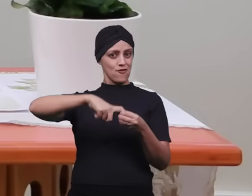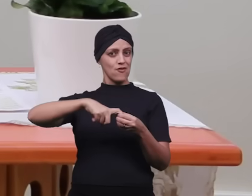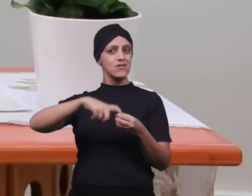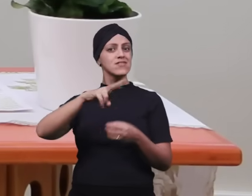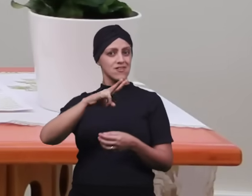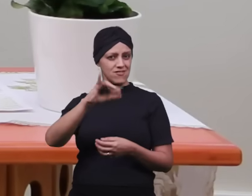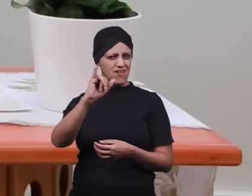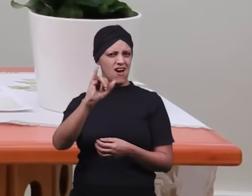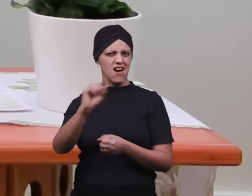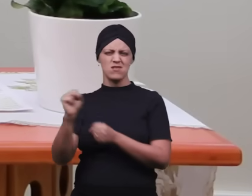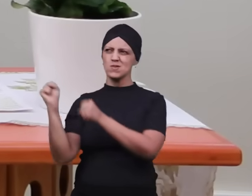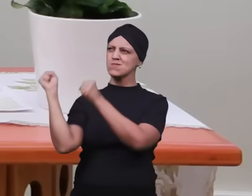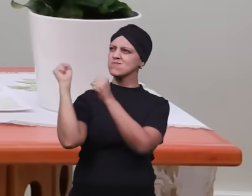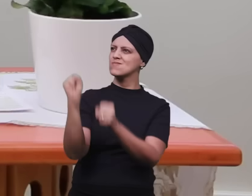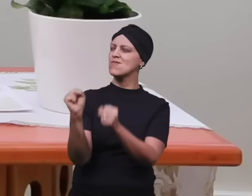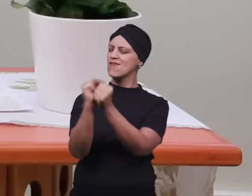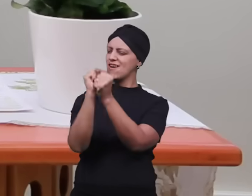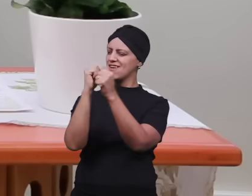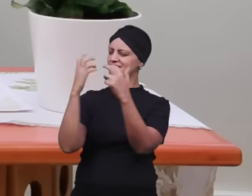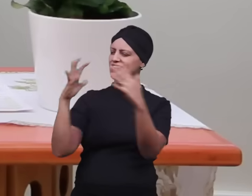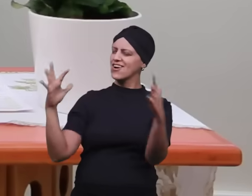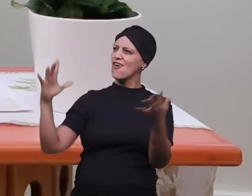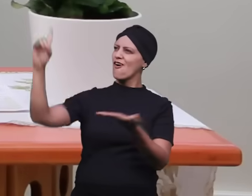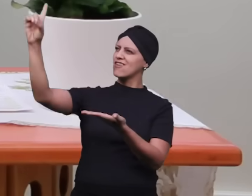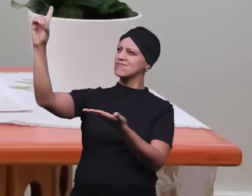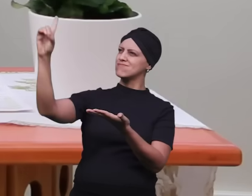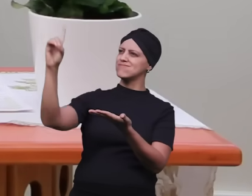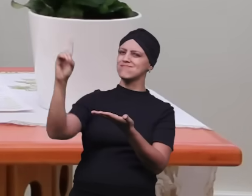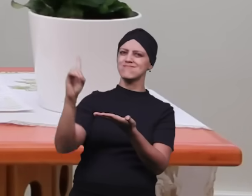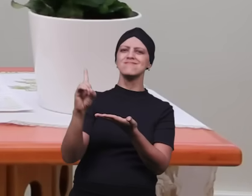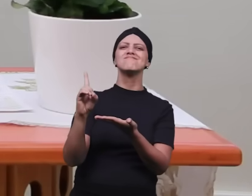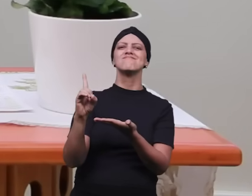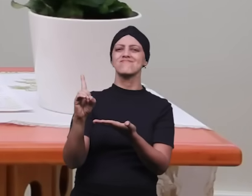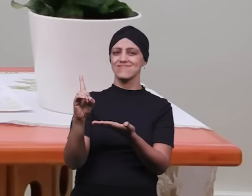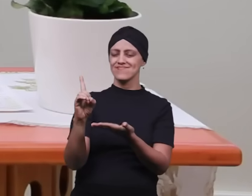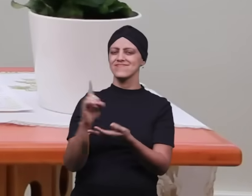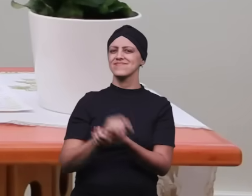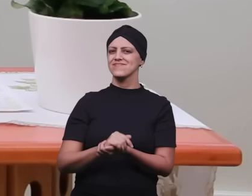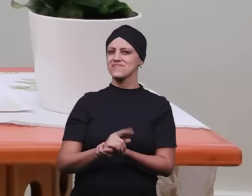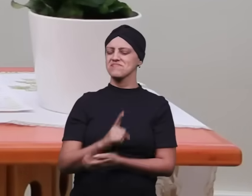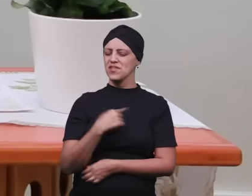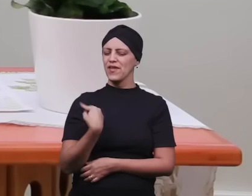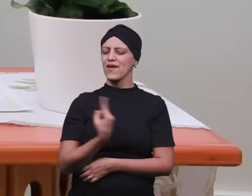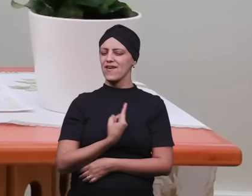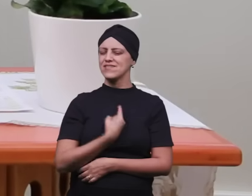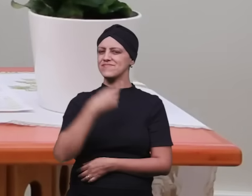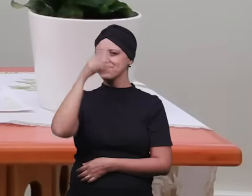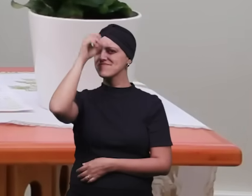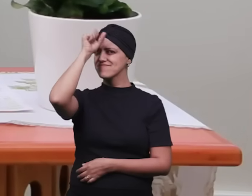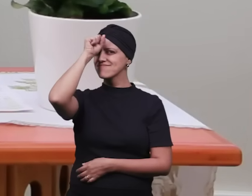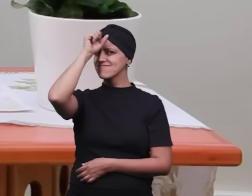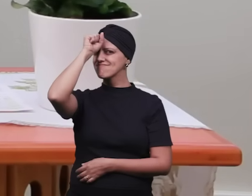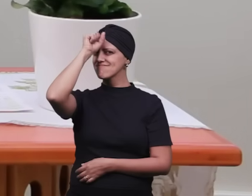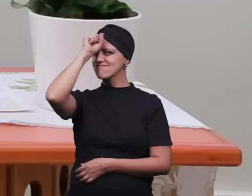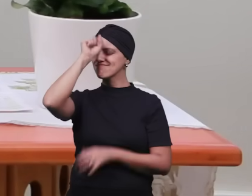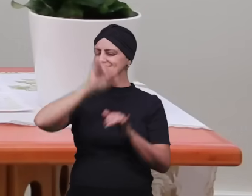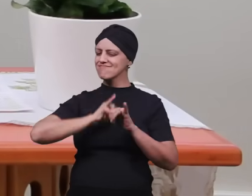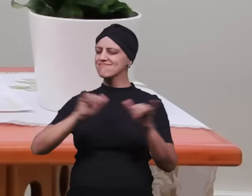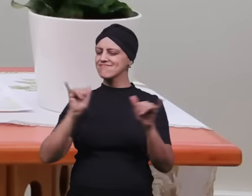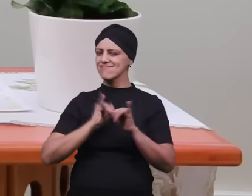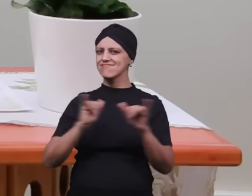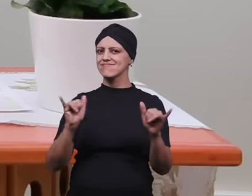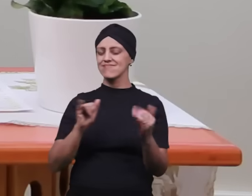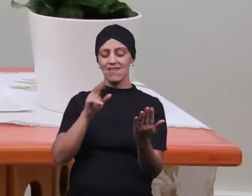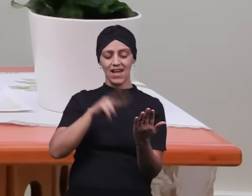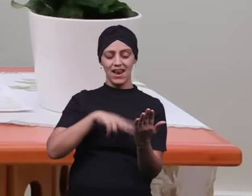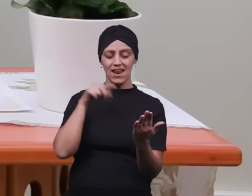e grande glória. Diante dessa mensagem que nós vivemos, que nós aprendemos e que está descrita em toda